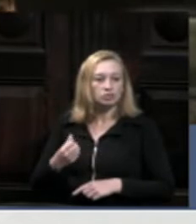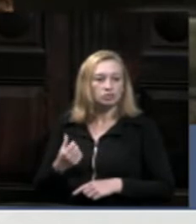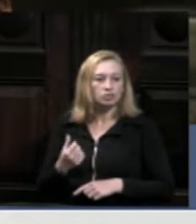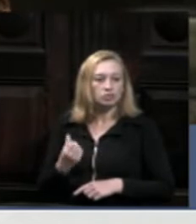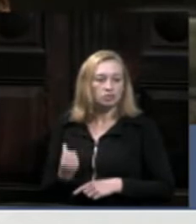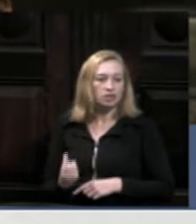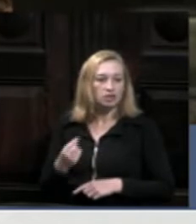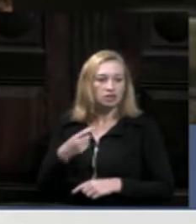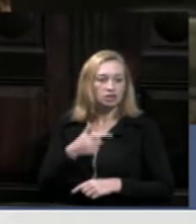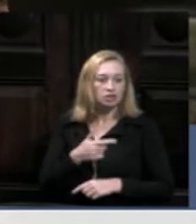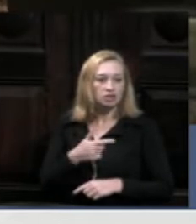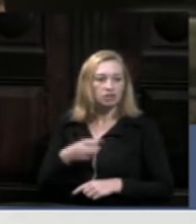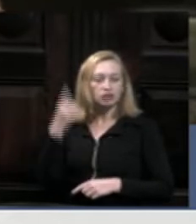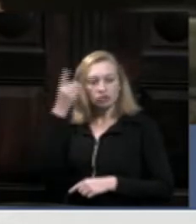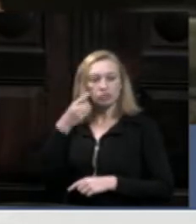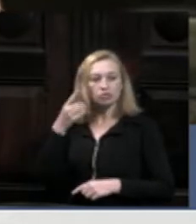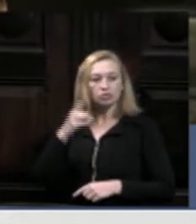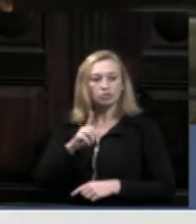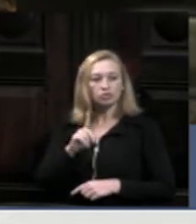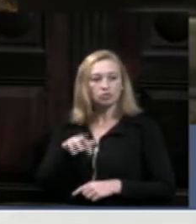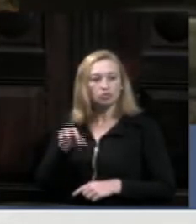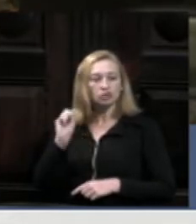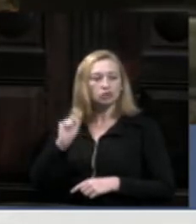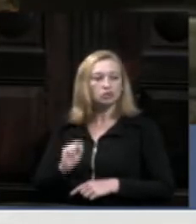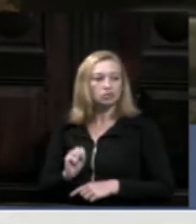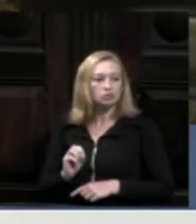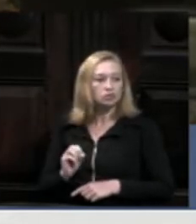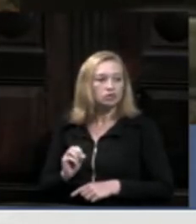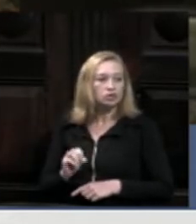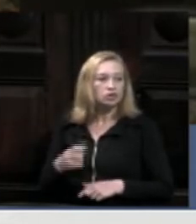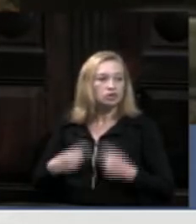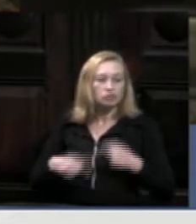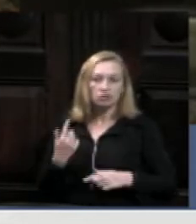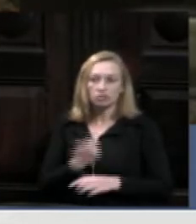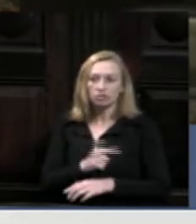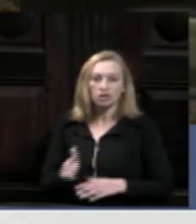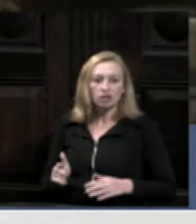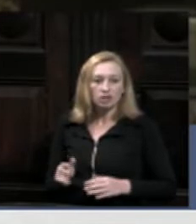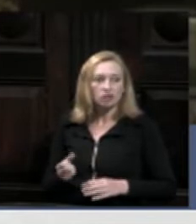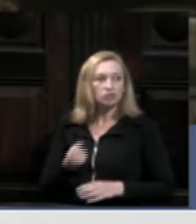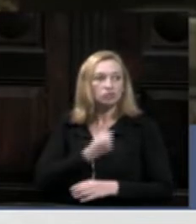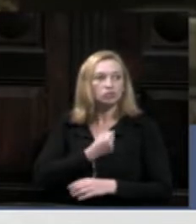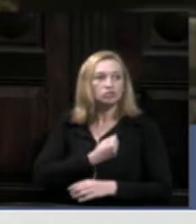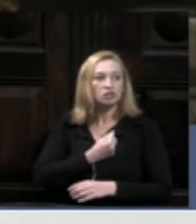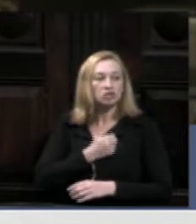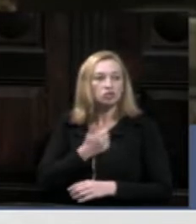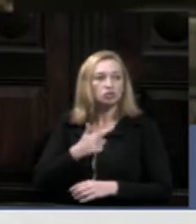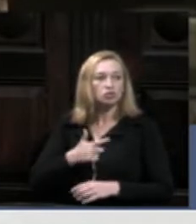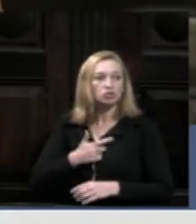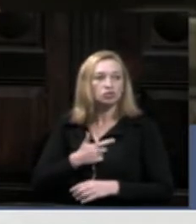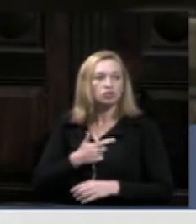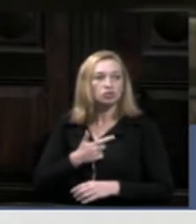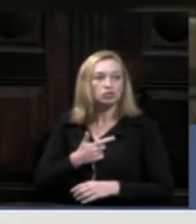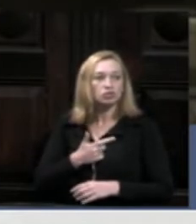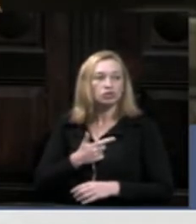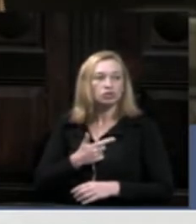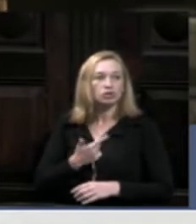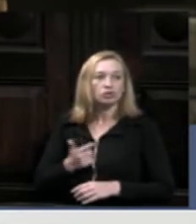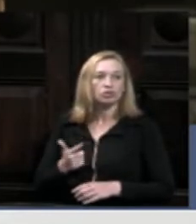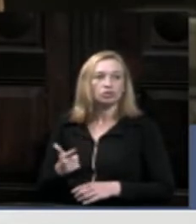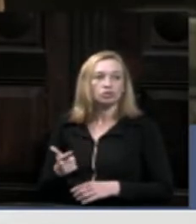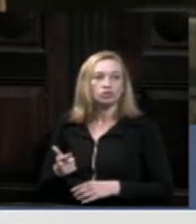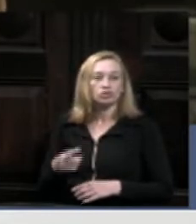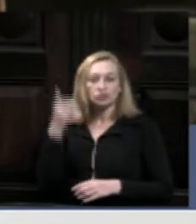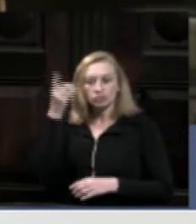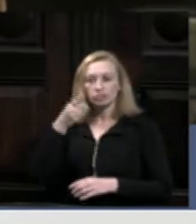autoria do deputado Luiz Martins. Em discussão, não havendo que queira discutir, se é da discussão, não há quórum para deliberação. Projeto de lei 925A de